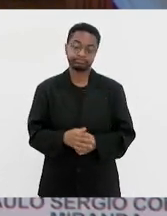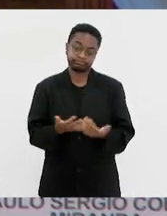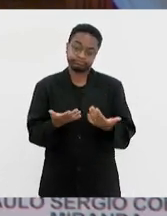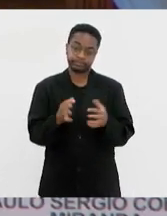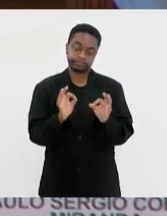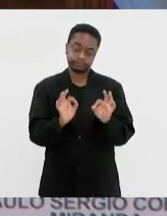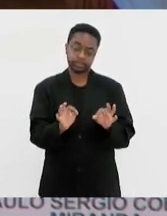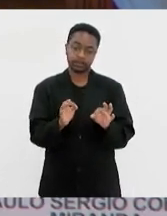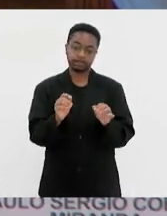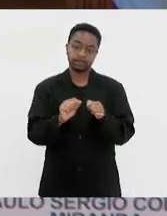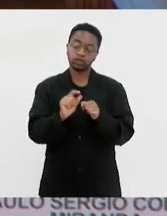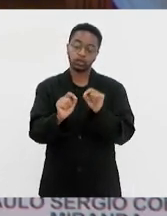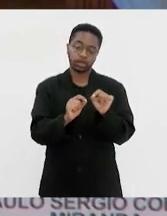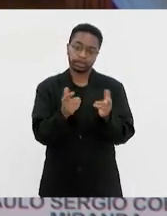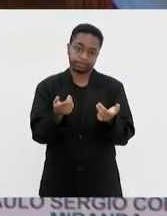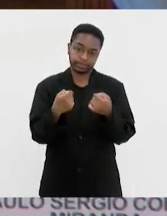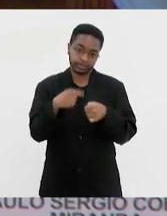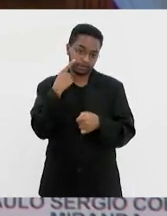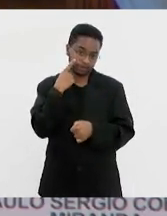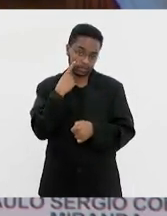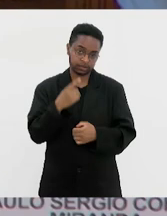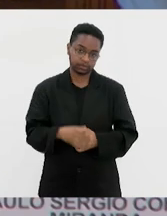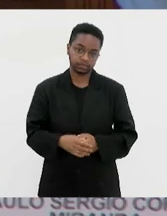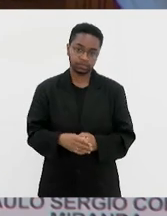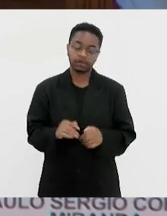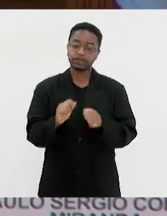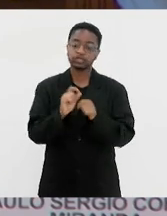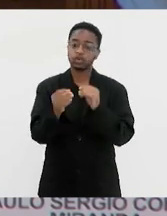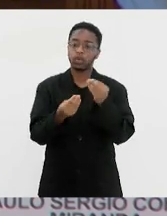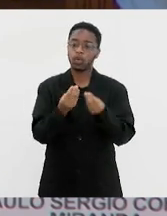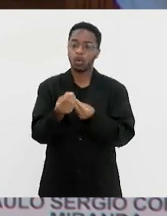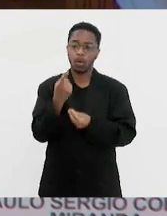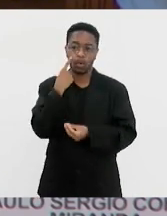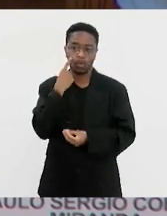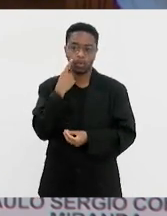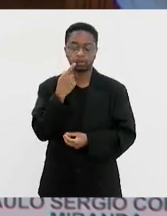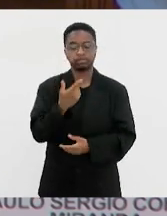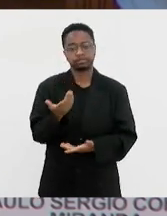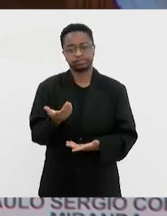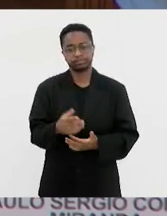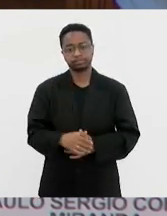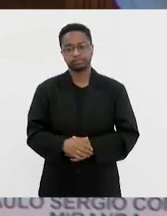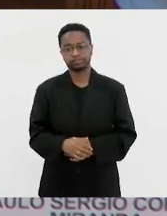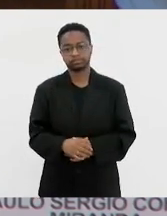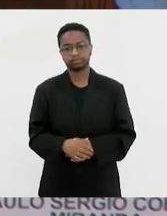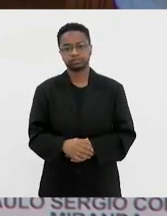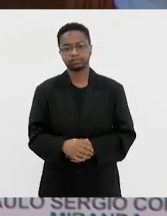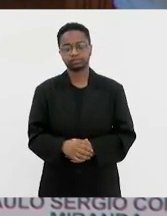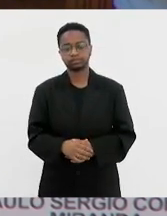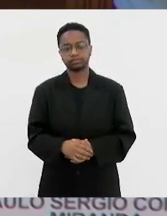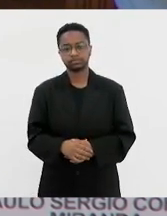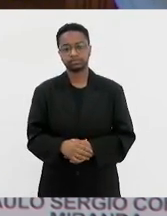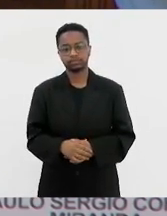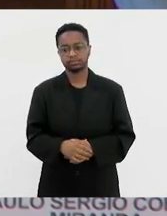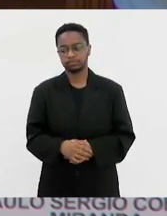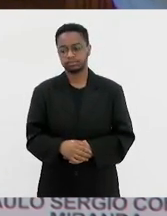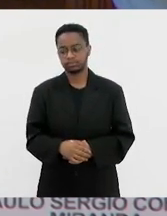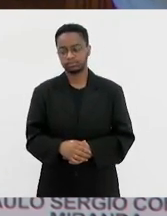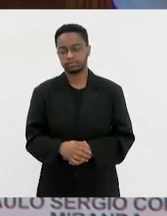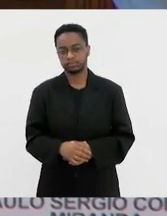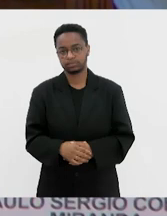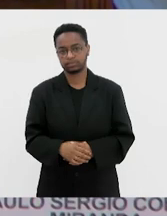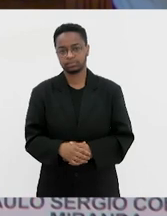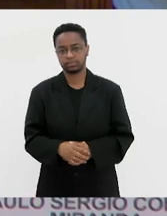tem que ver. Mas você vai fazer o quê? Ó, tô indo. Saí a voltinha com aquele jeito dele. E breve